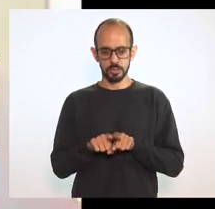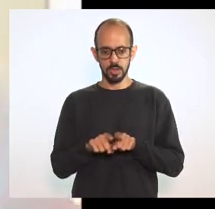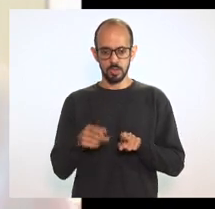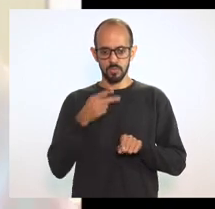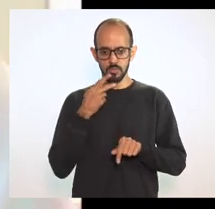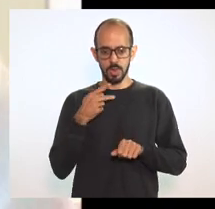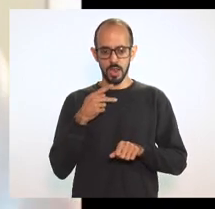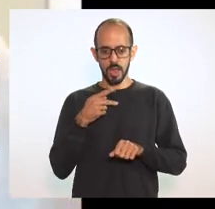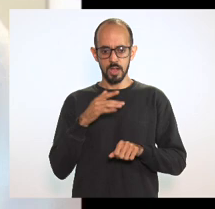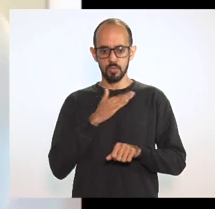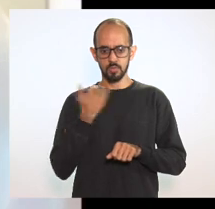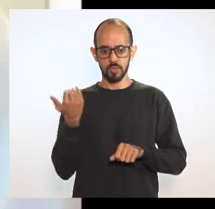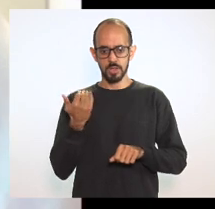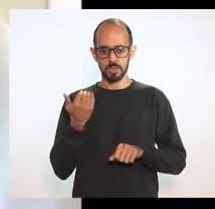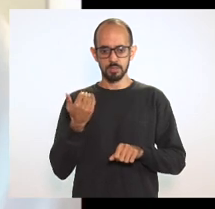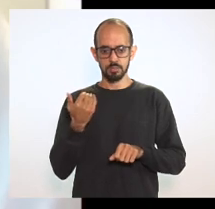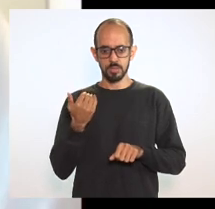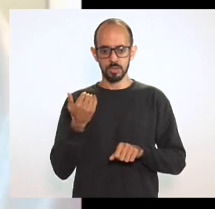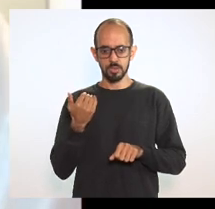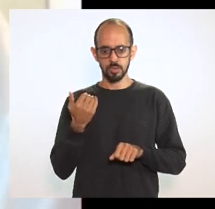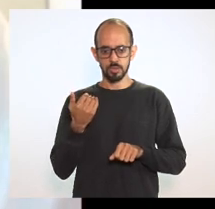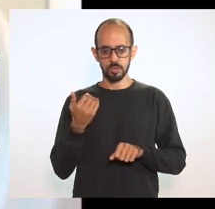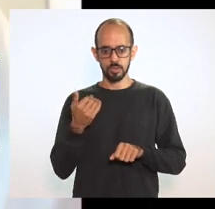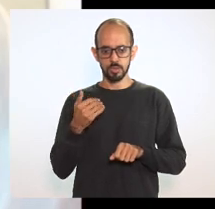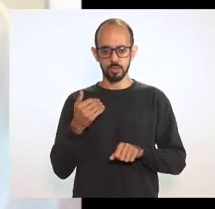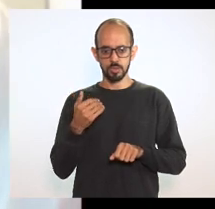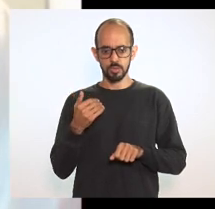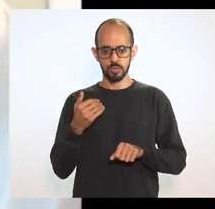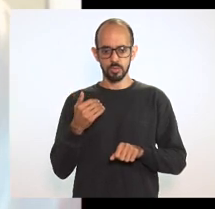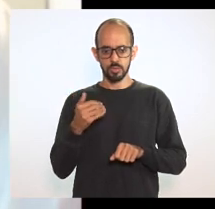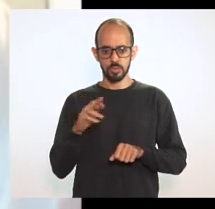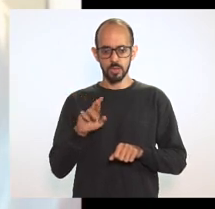do ex-vereador Renatinho, do PSOL